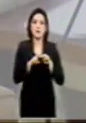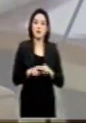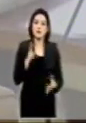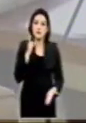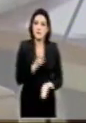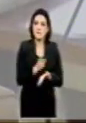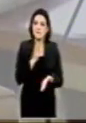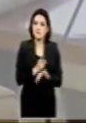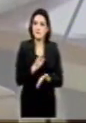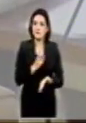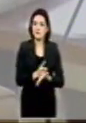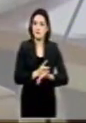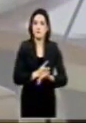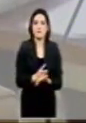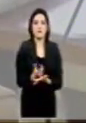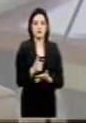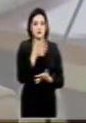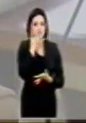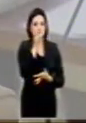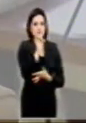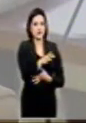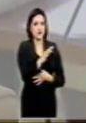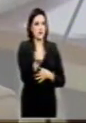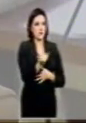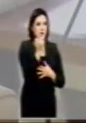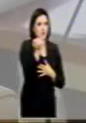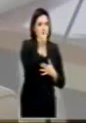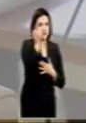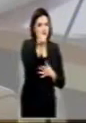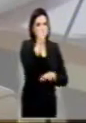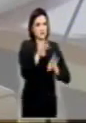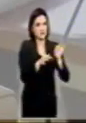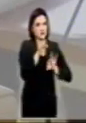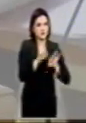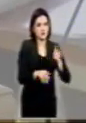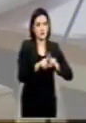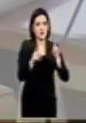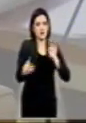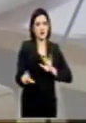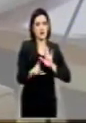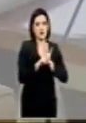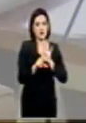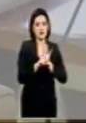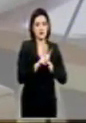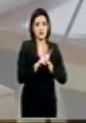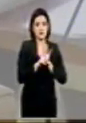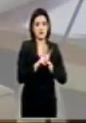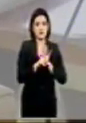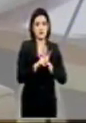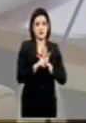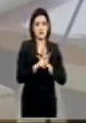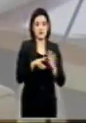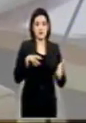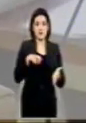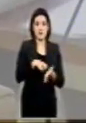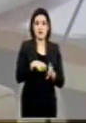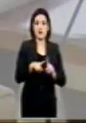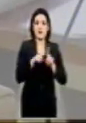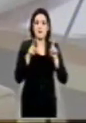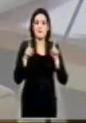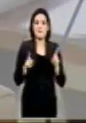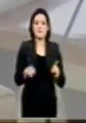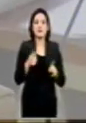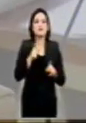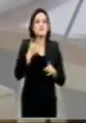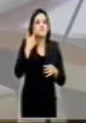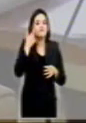se ignore a relevância do juiz natural para fins de legitimação da persecução penal, sua eventual não